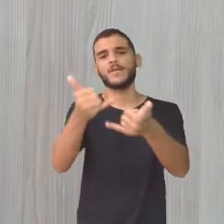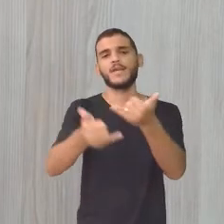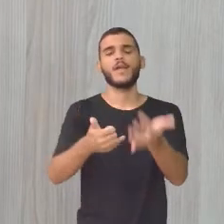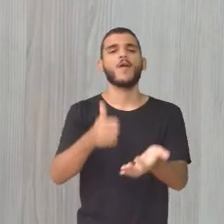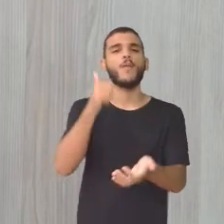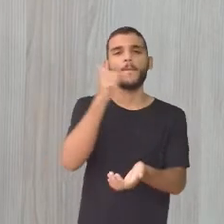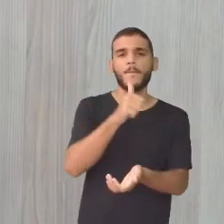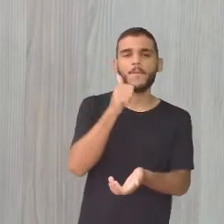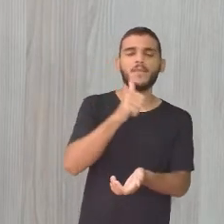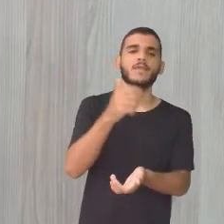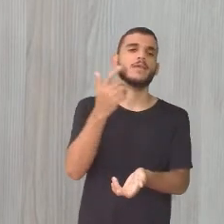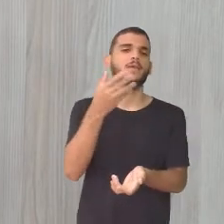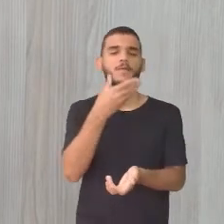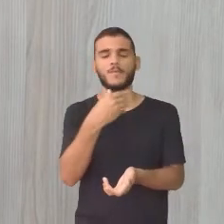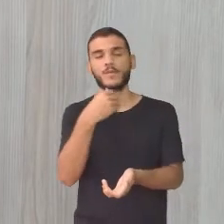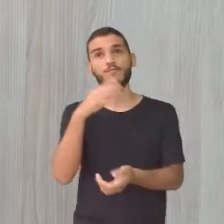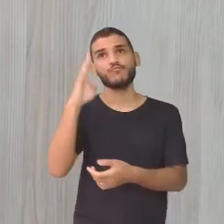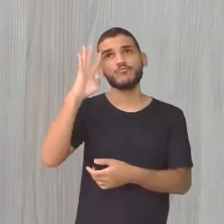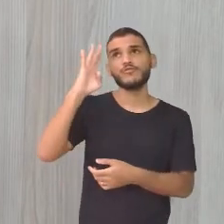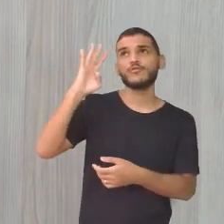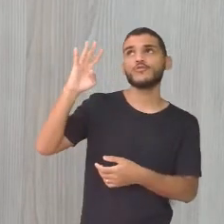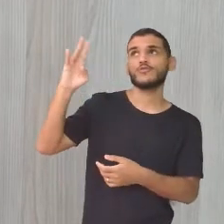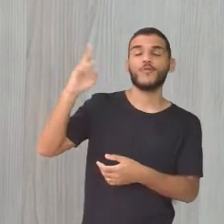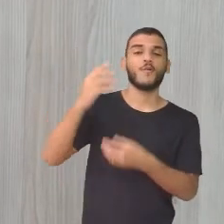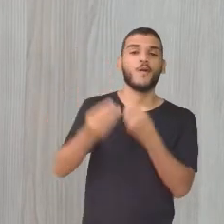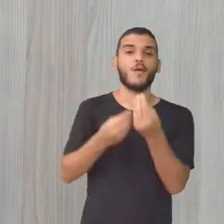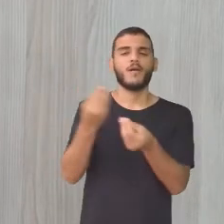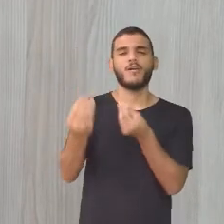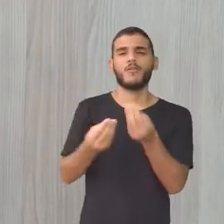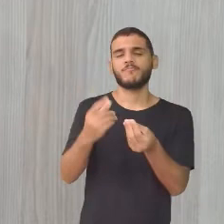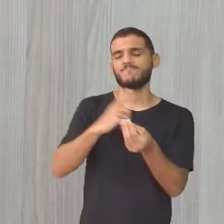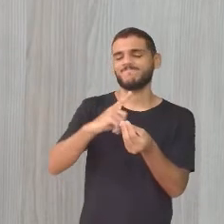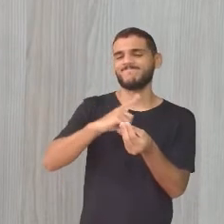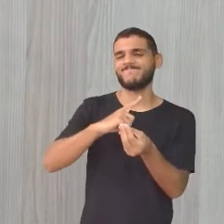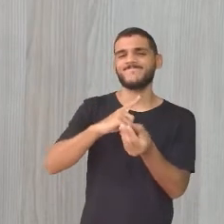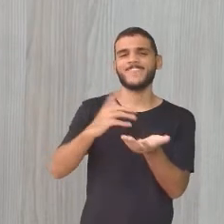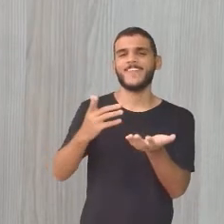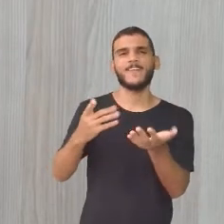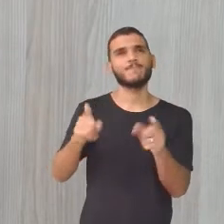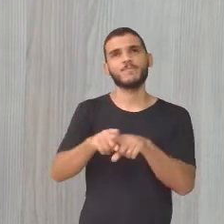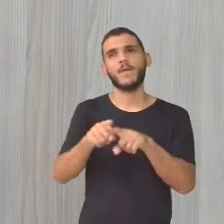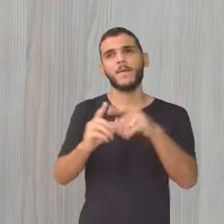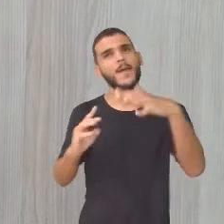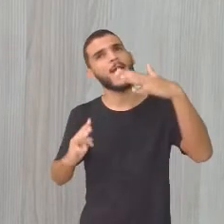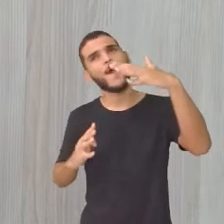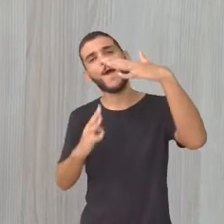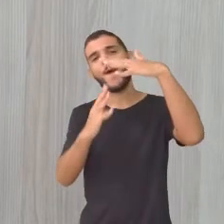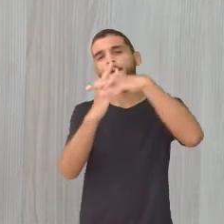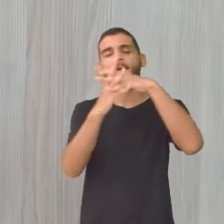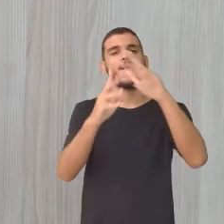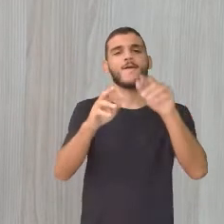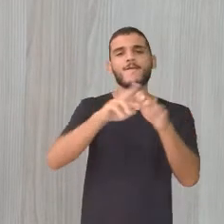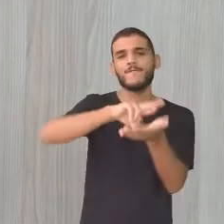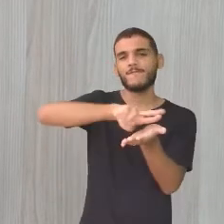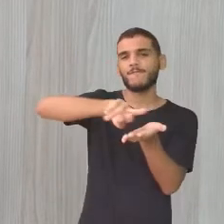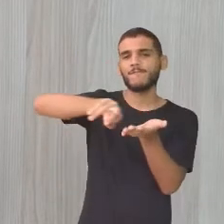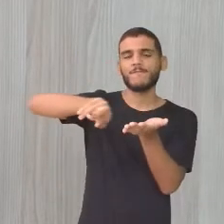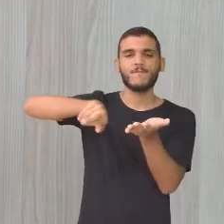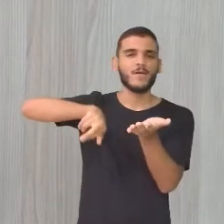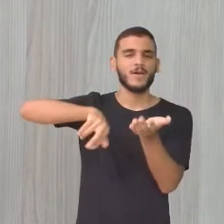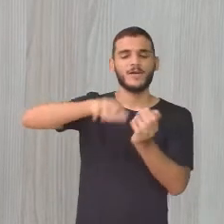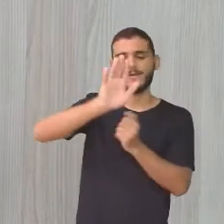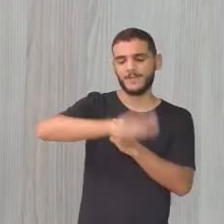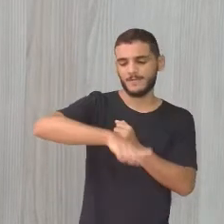ser pirata, em desbravar mares, né? A gente tem tudo isso. E tem o foguete também, que é o sonho de muitas crianças, inclusive crescendo, né?